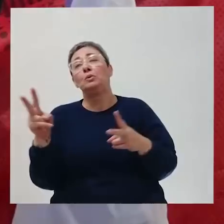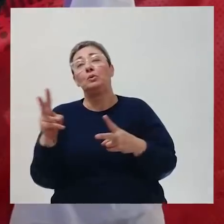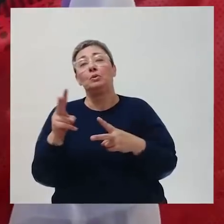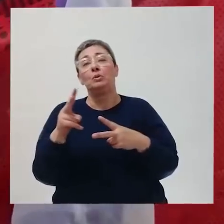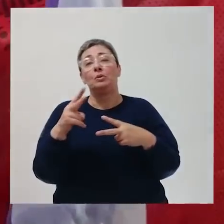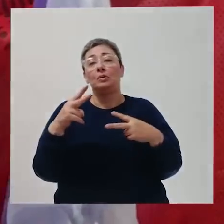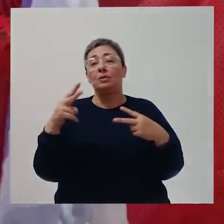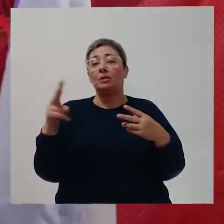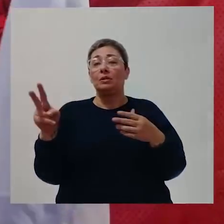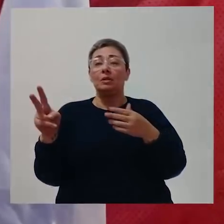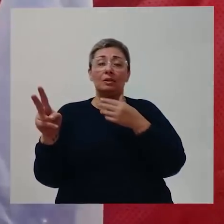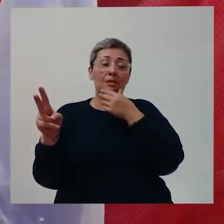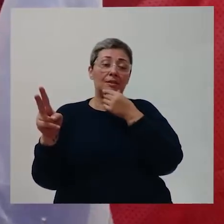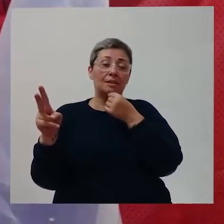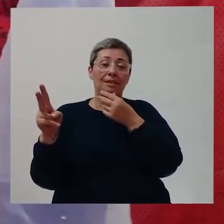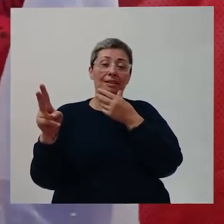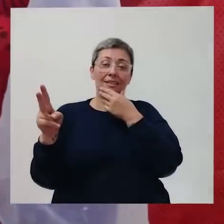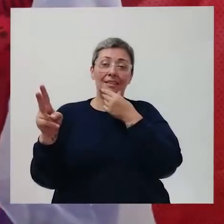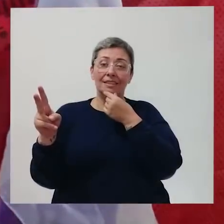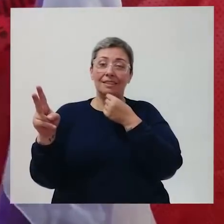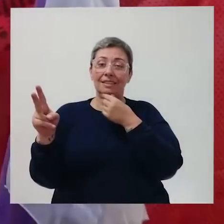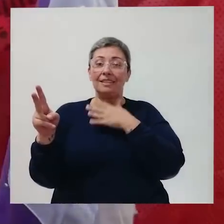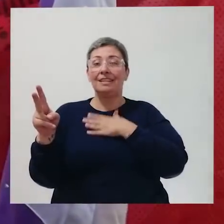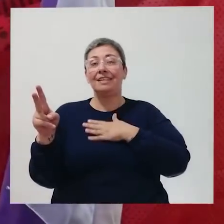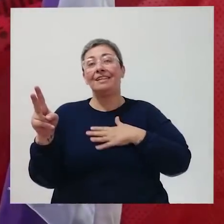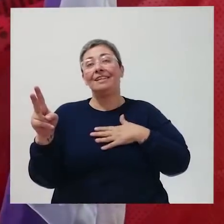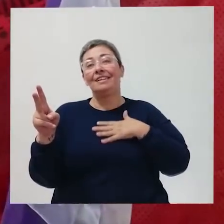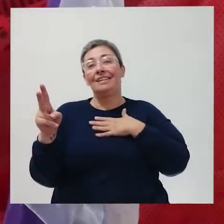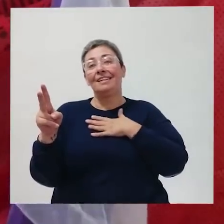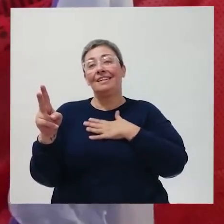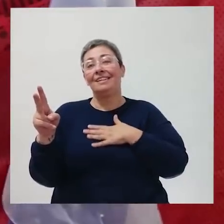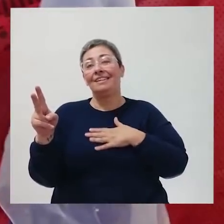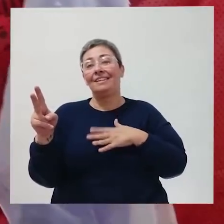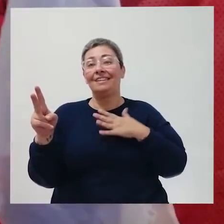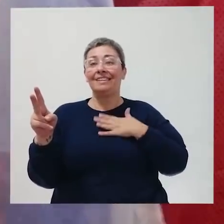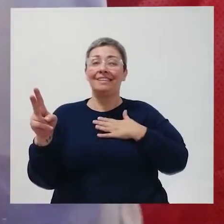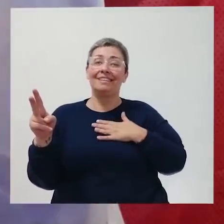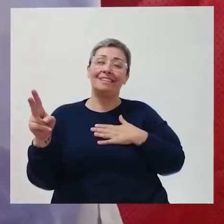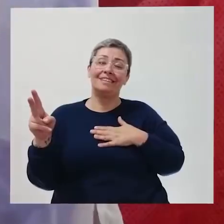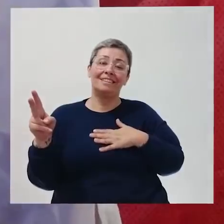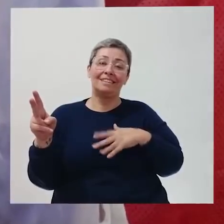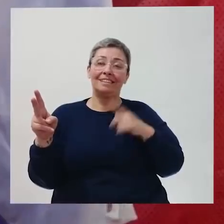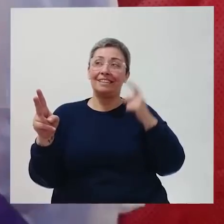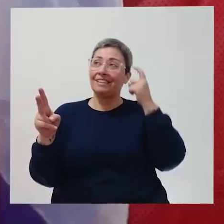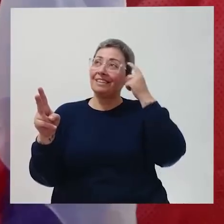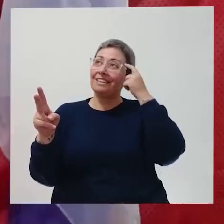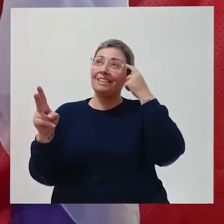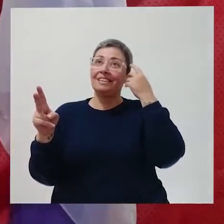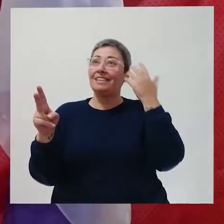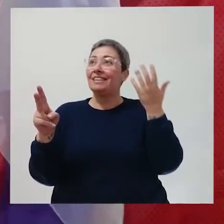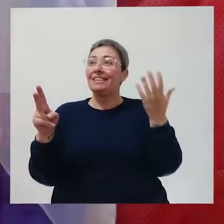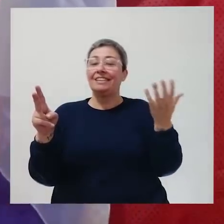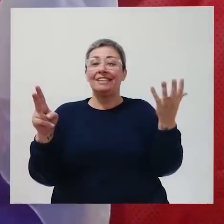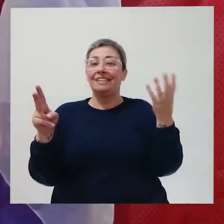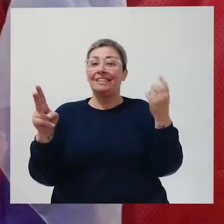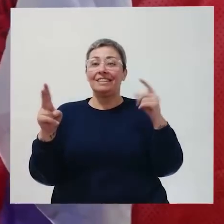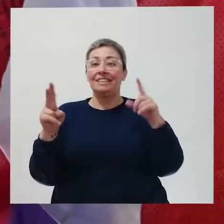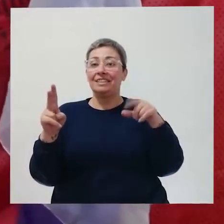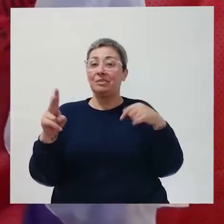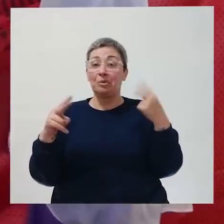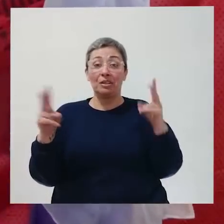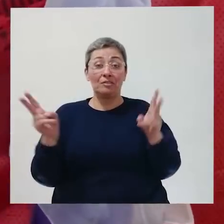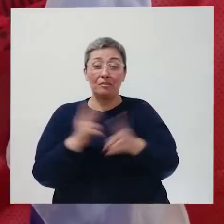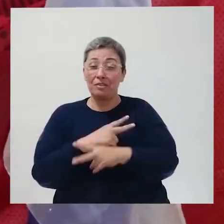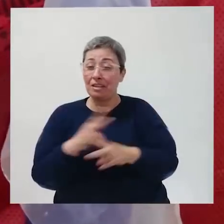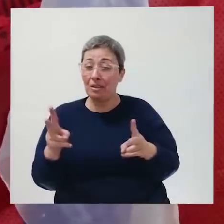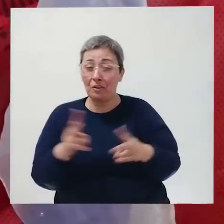deixou o homem muito mais confortável, pensando, depois daquela